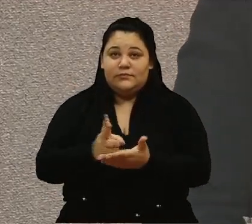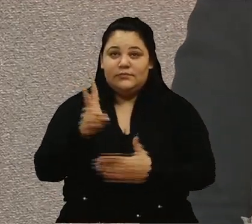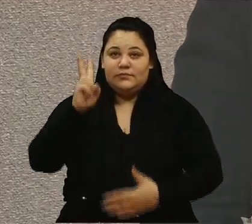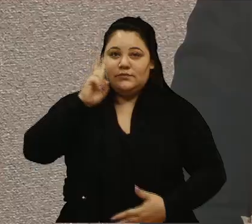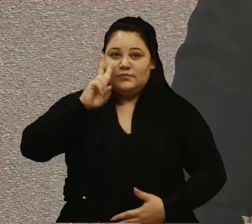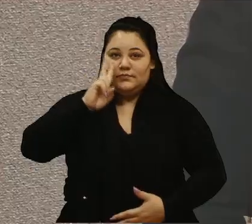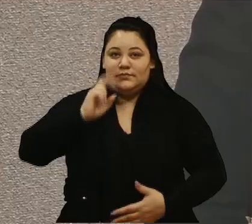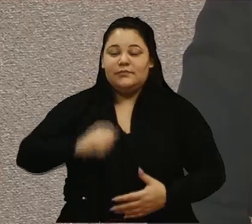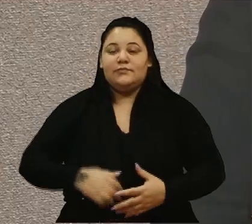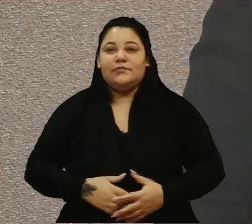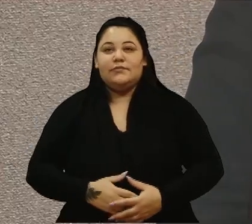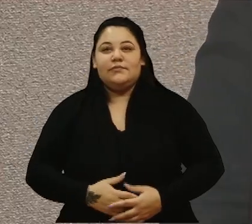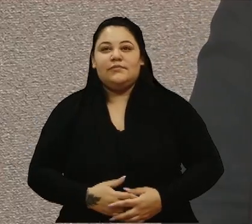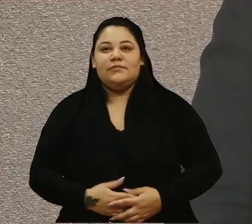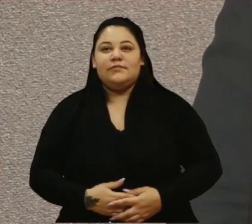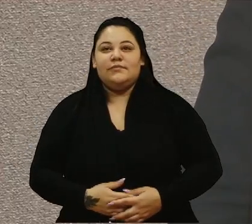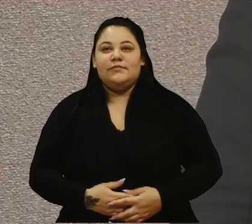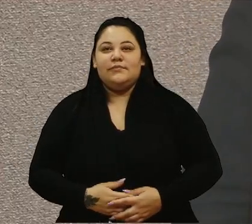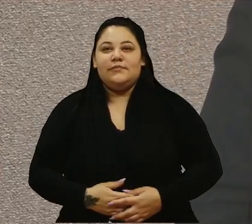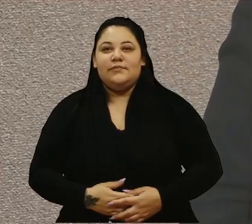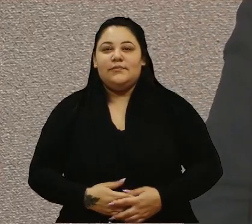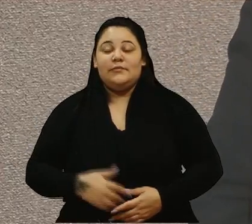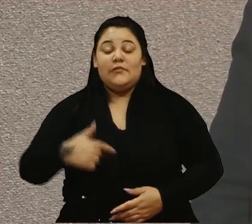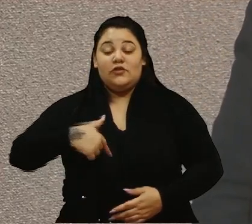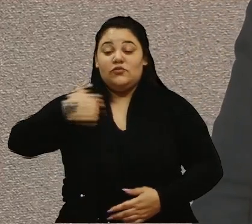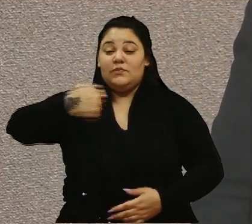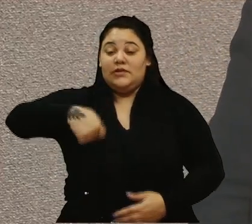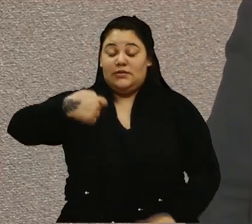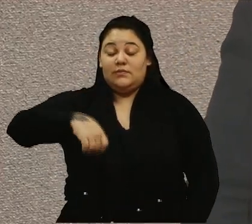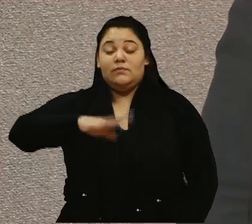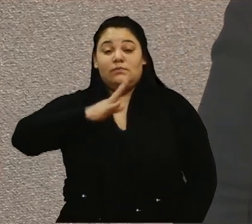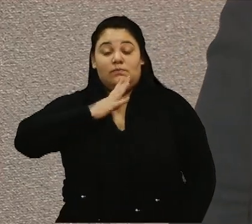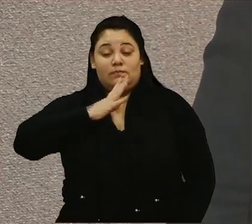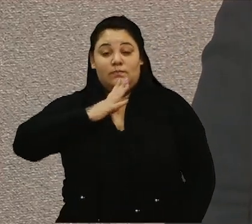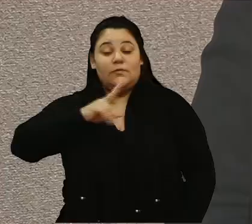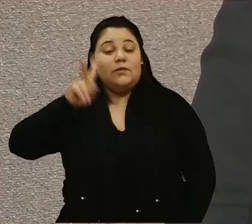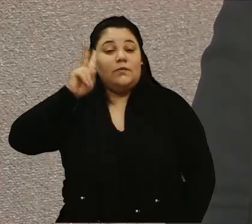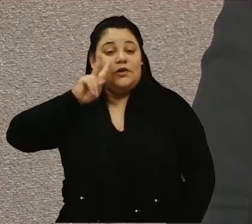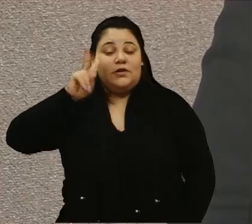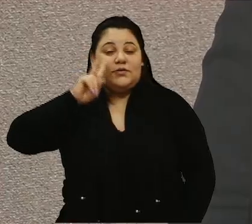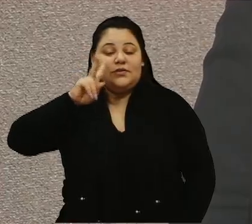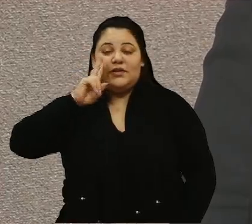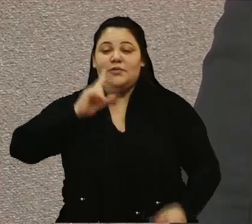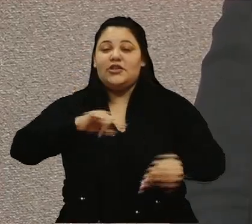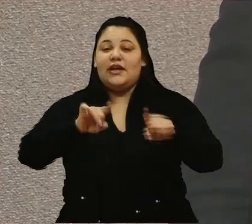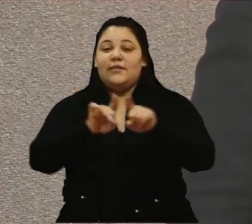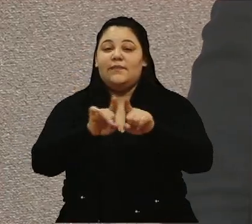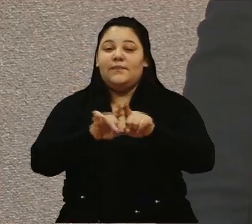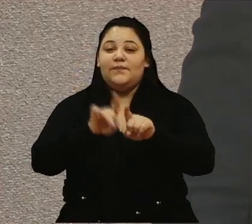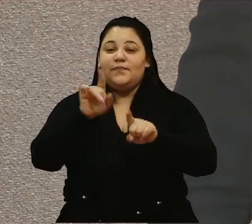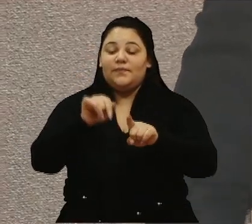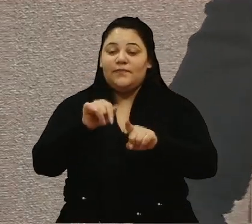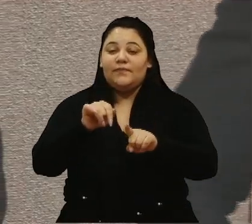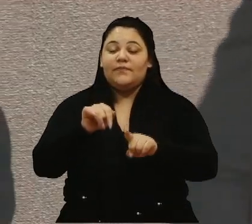Nós devemos conhecer a história do nosso país, conhecer a história da nossa Força